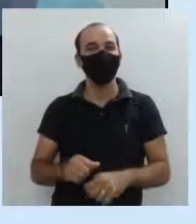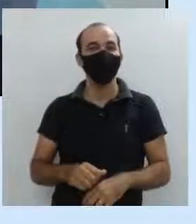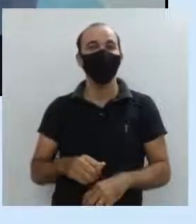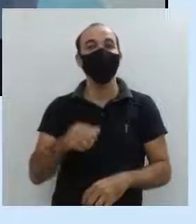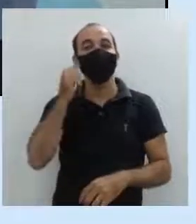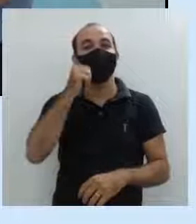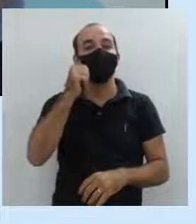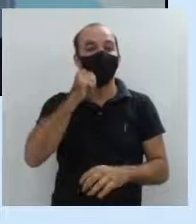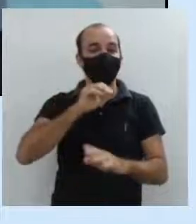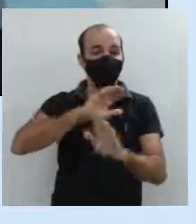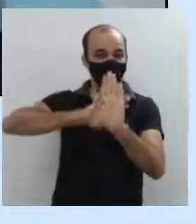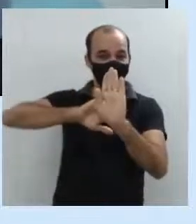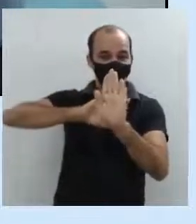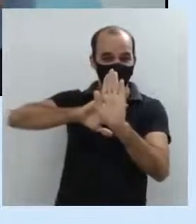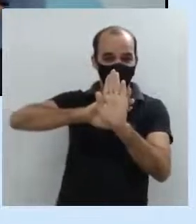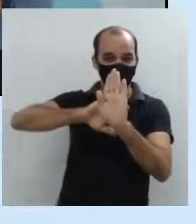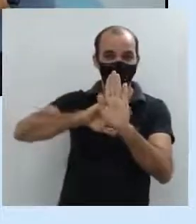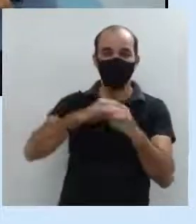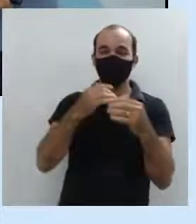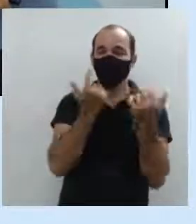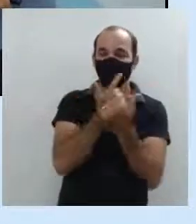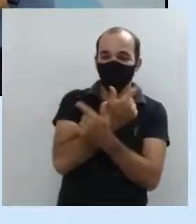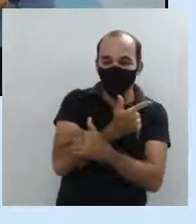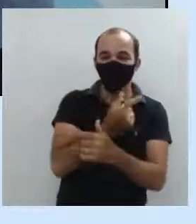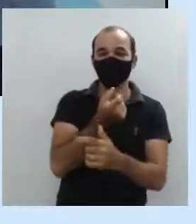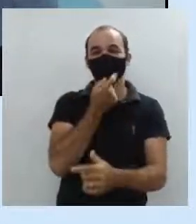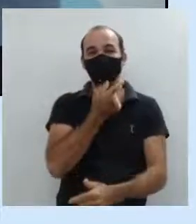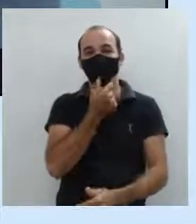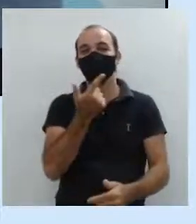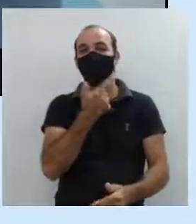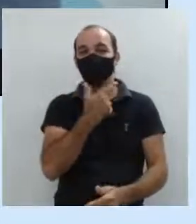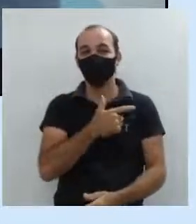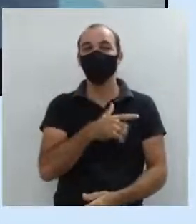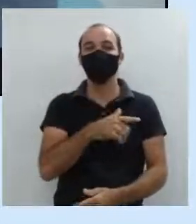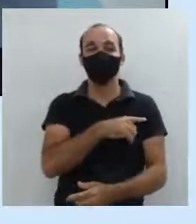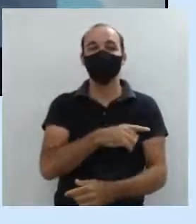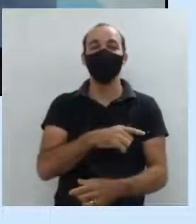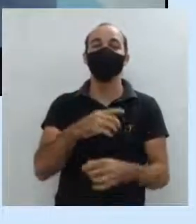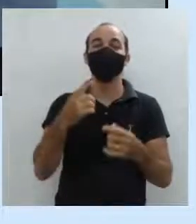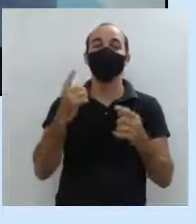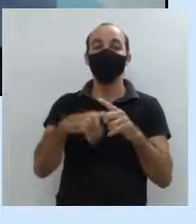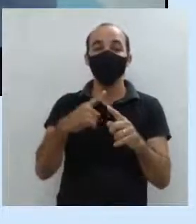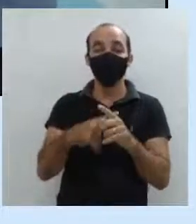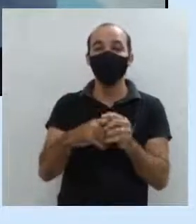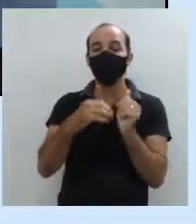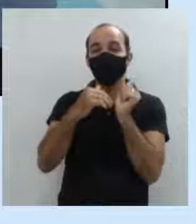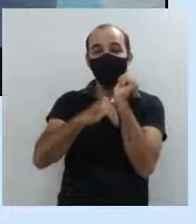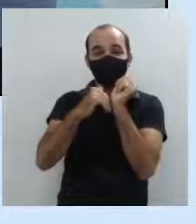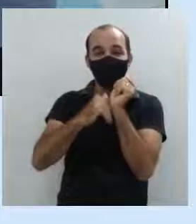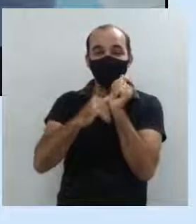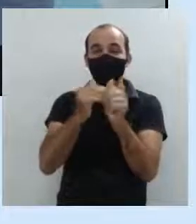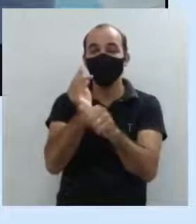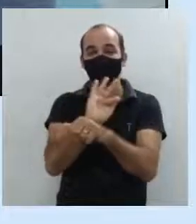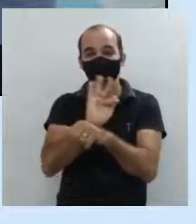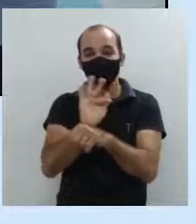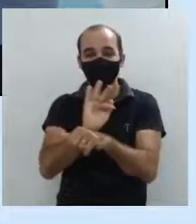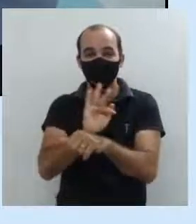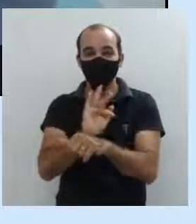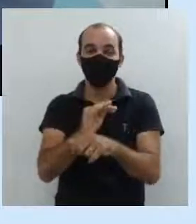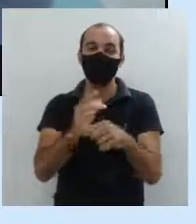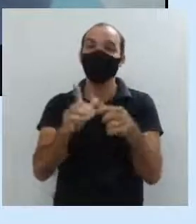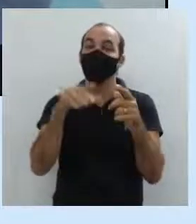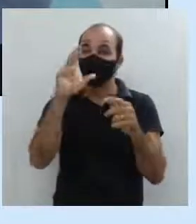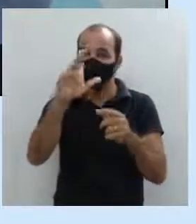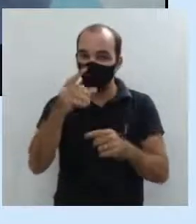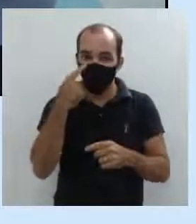O pessoal começou a sorrir aqui, ó. Você já acertou, já viu? Aninha, ó, a Aninha tá aqui, ó. A